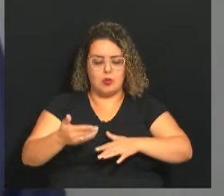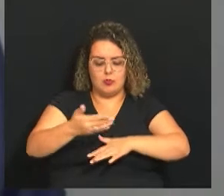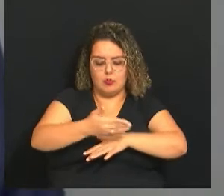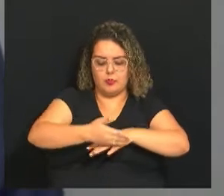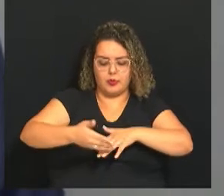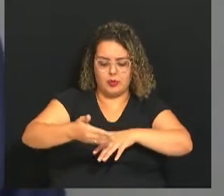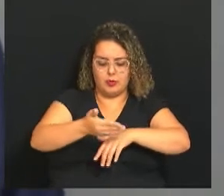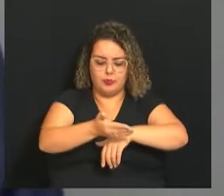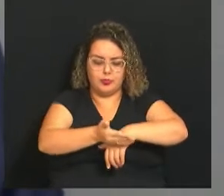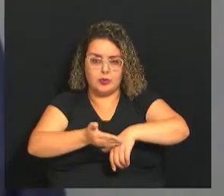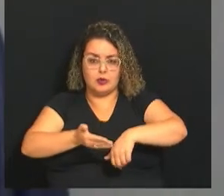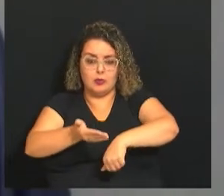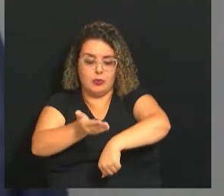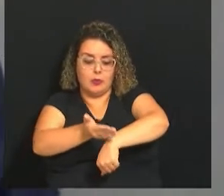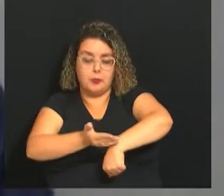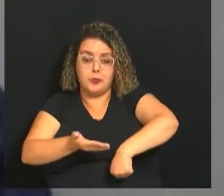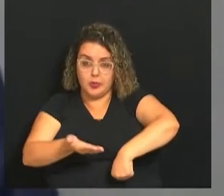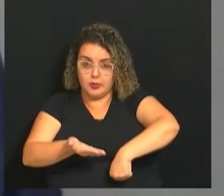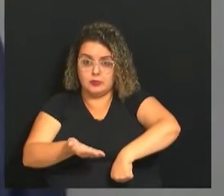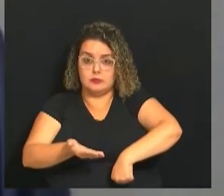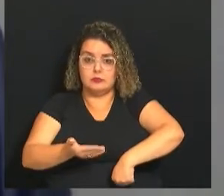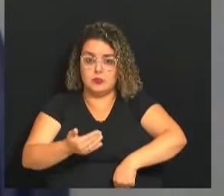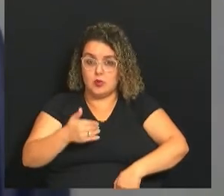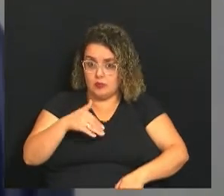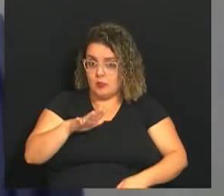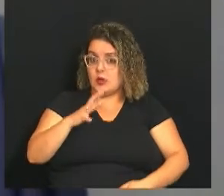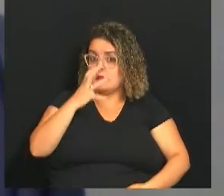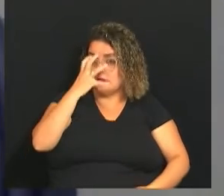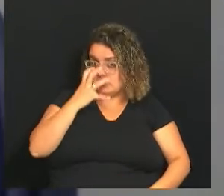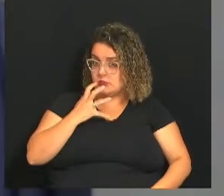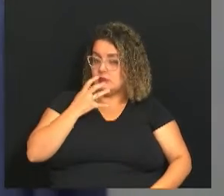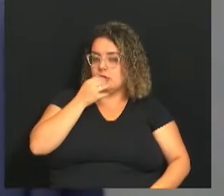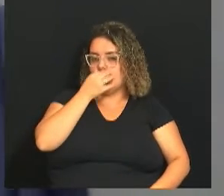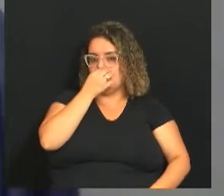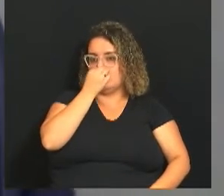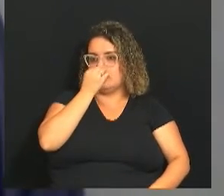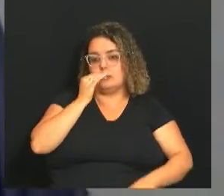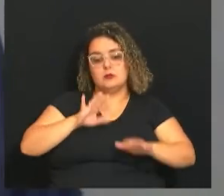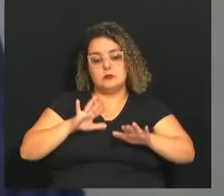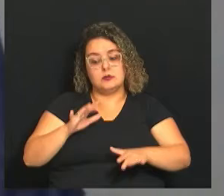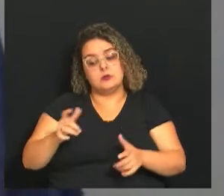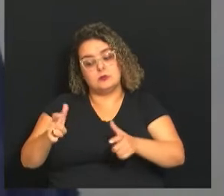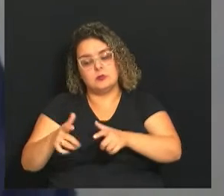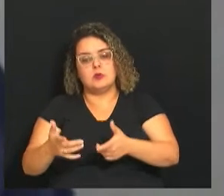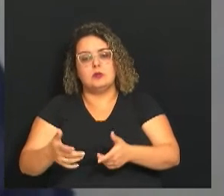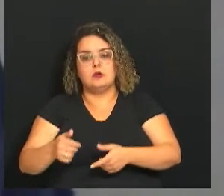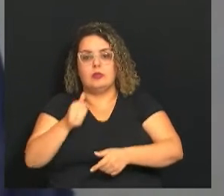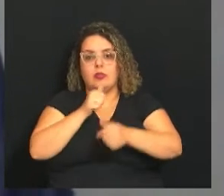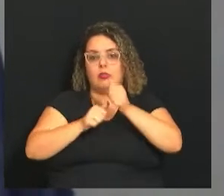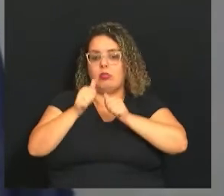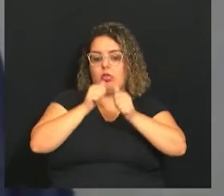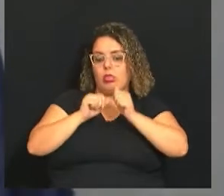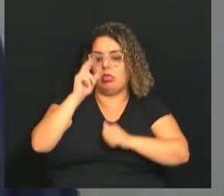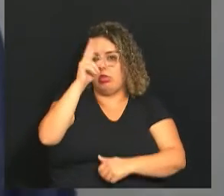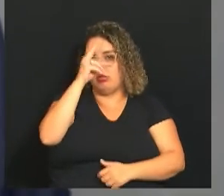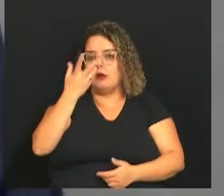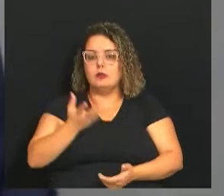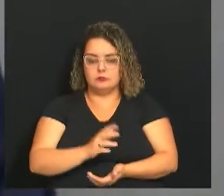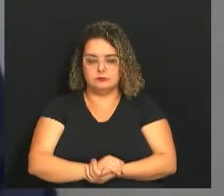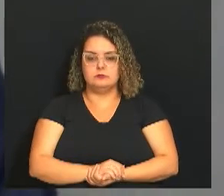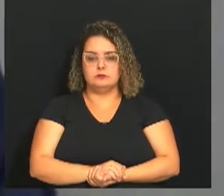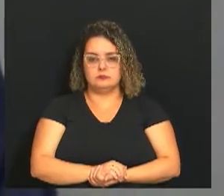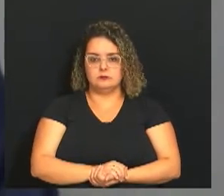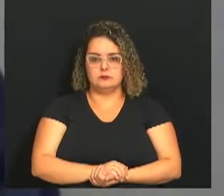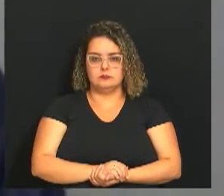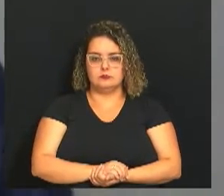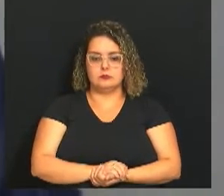mão ou alguma lesão um pouco mais séria em outros membros por conta de alcoolismo. Então, a gente tem muitas